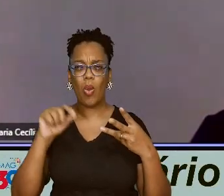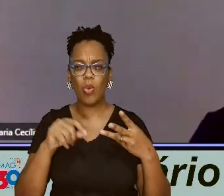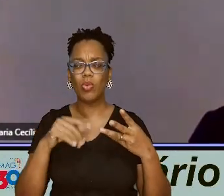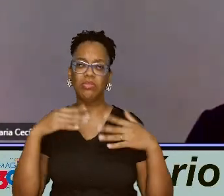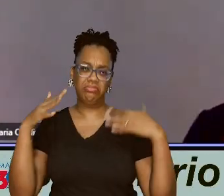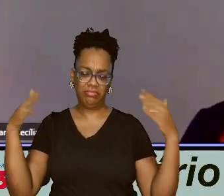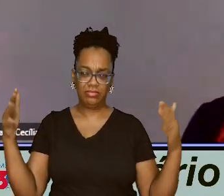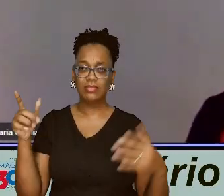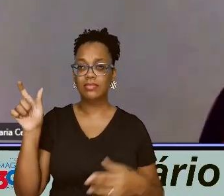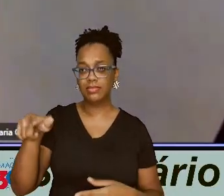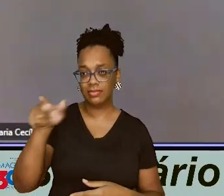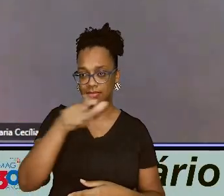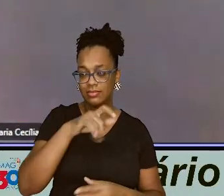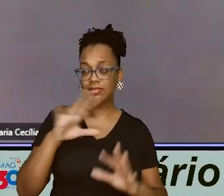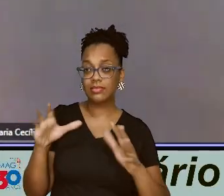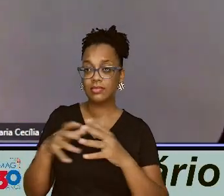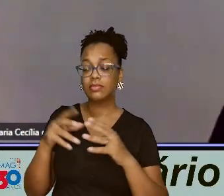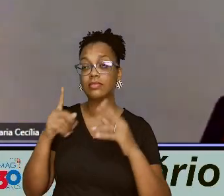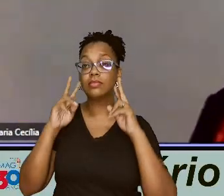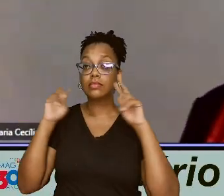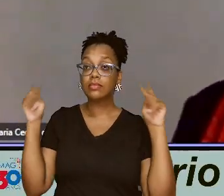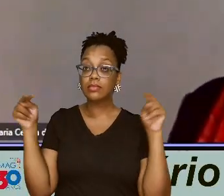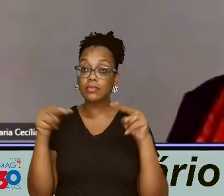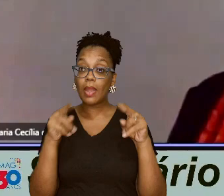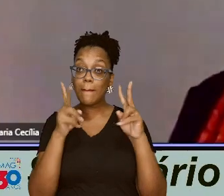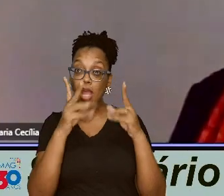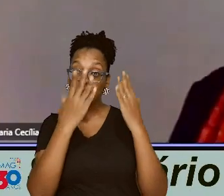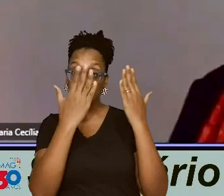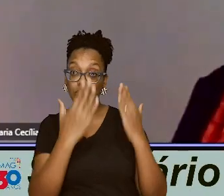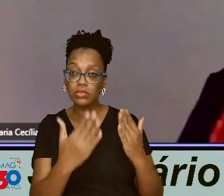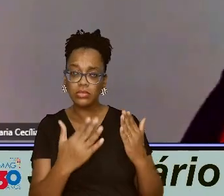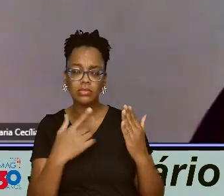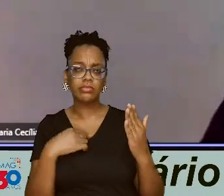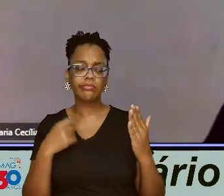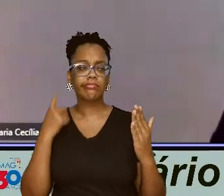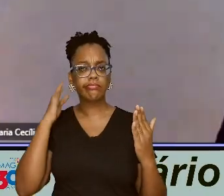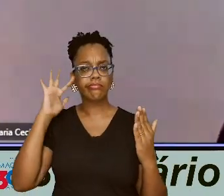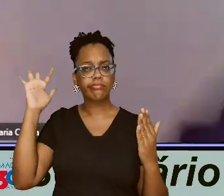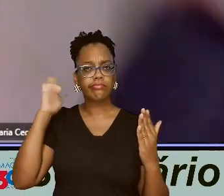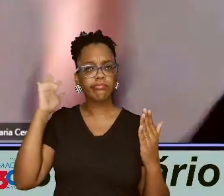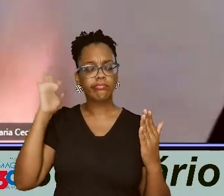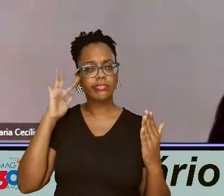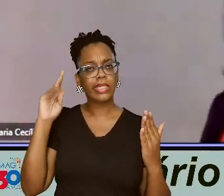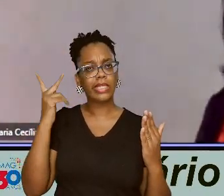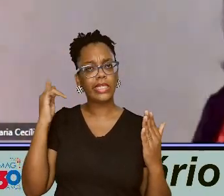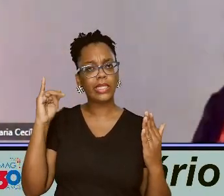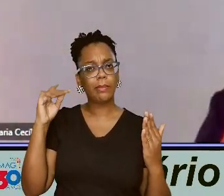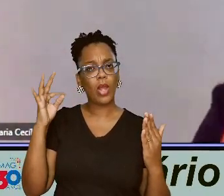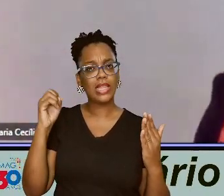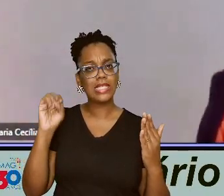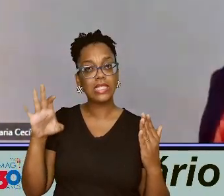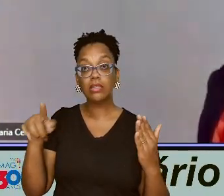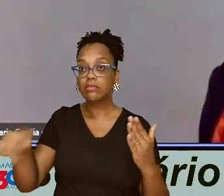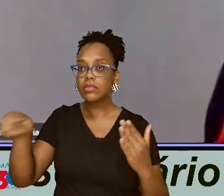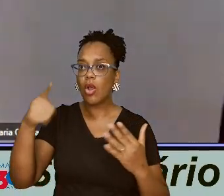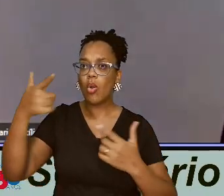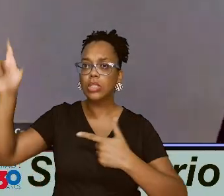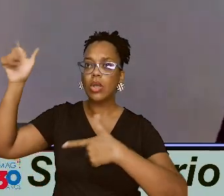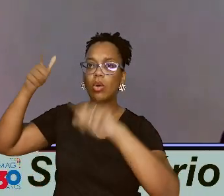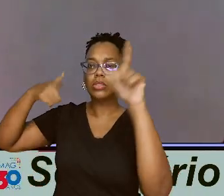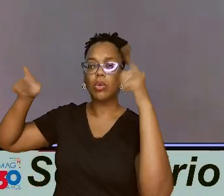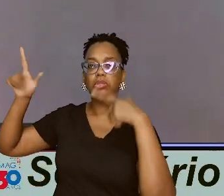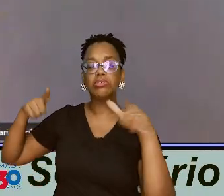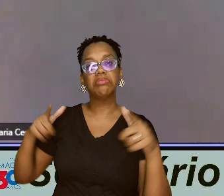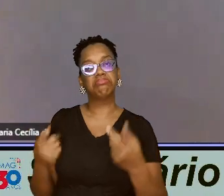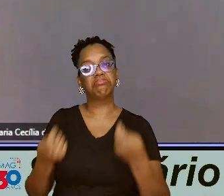que vocês olham para o mesmo dado que eu olho, levanto algumas hipóteses, vocês trazem tantas e tantas outras. Então, para mim, isso